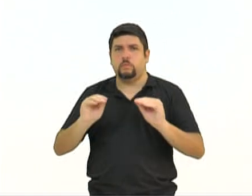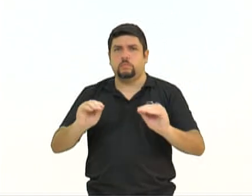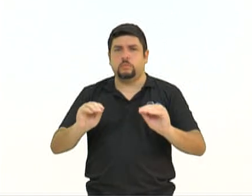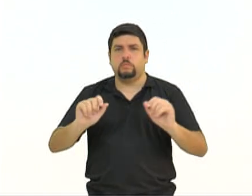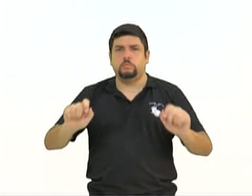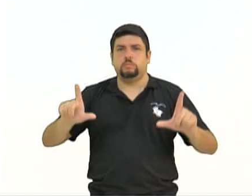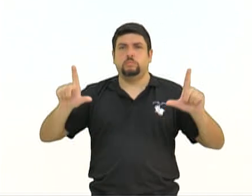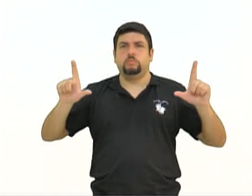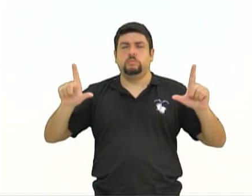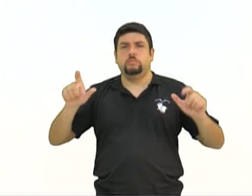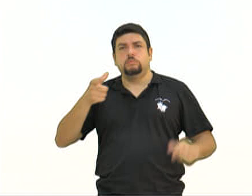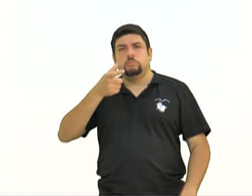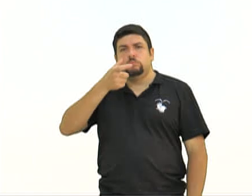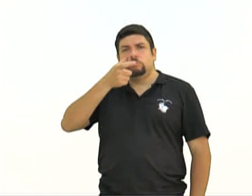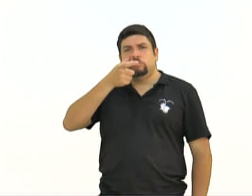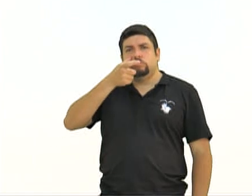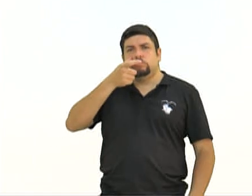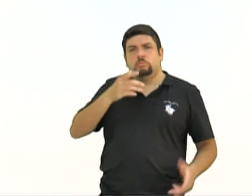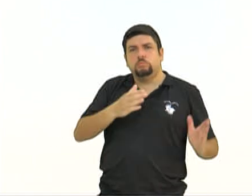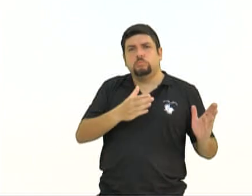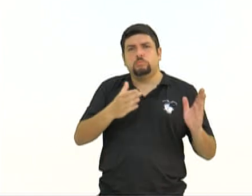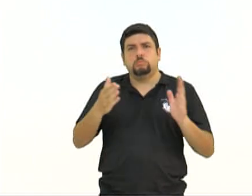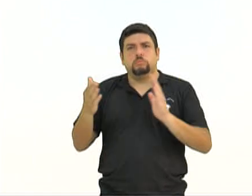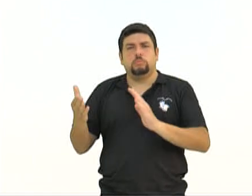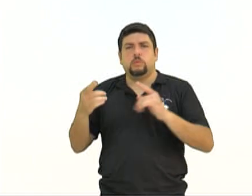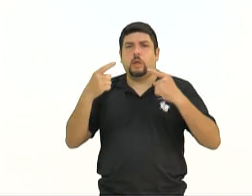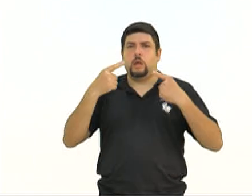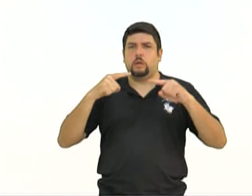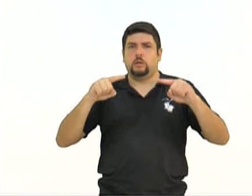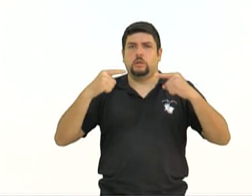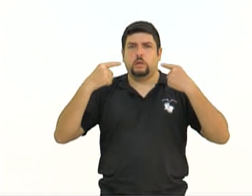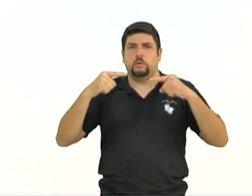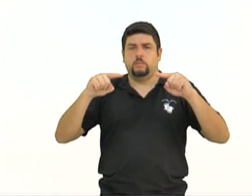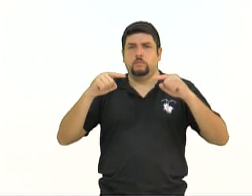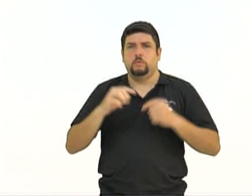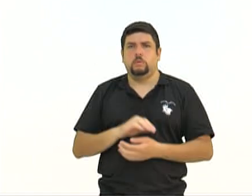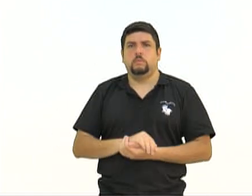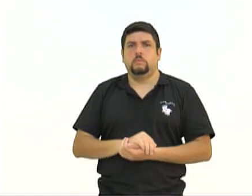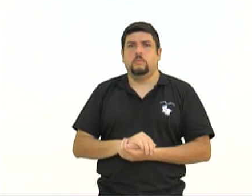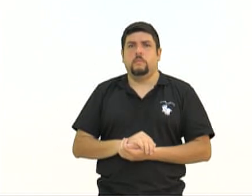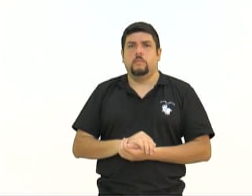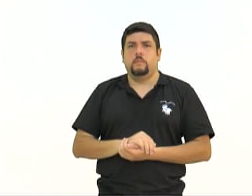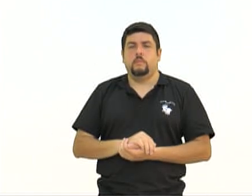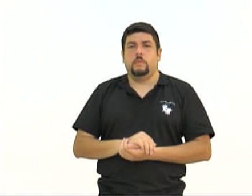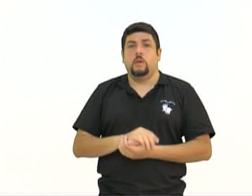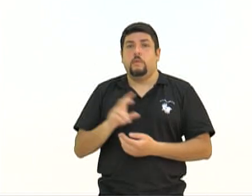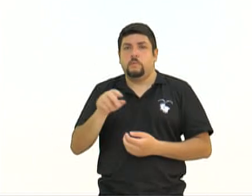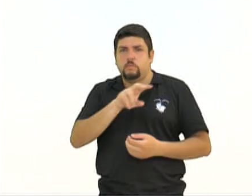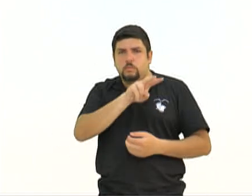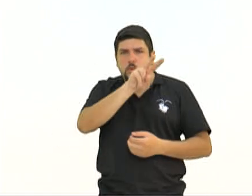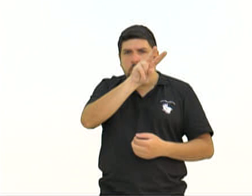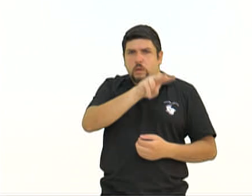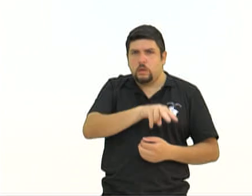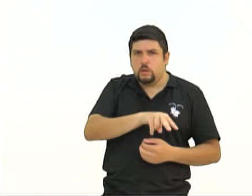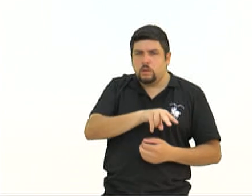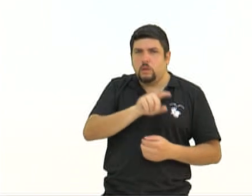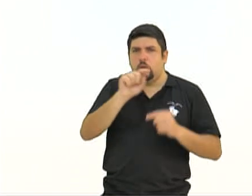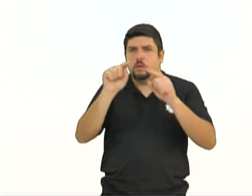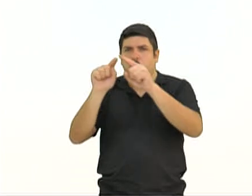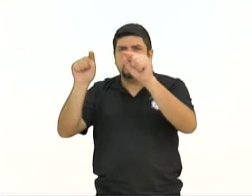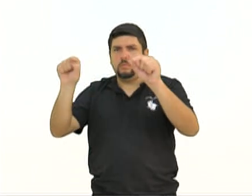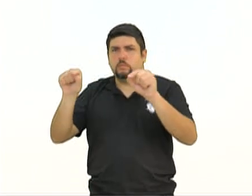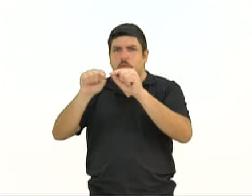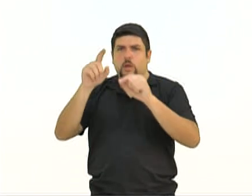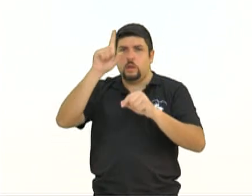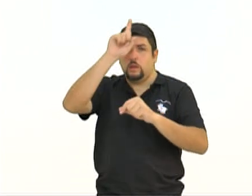e consegue escutar e completar a lacuna. Caso contrário, basta ler com calma e preencher as lacunas com as palavras do quadro amarelo